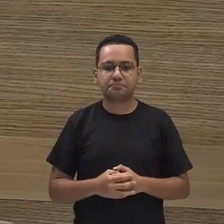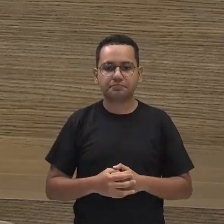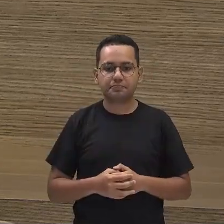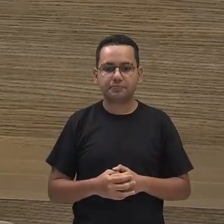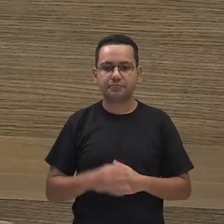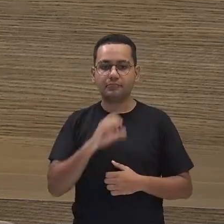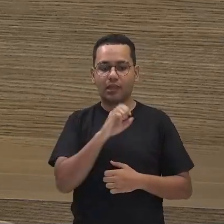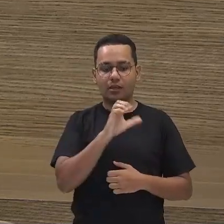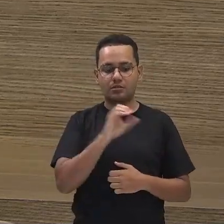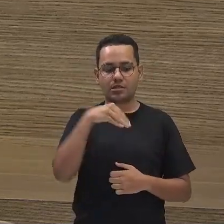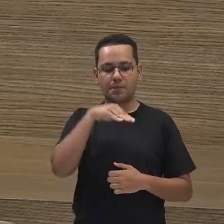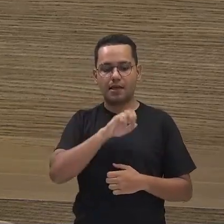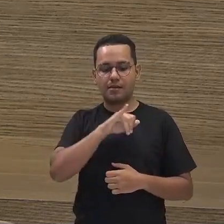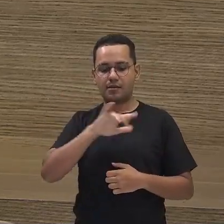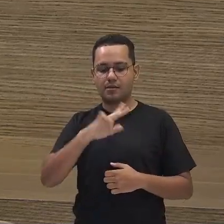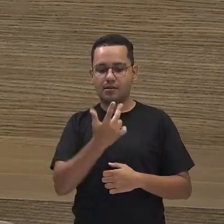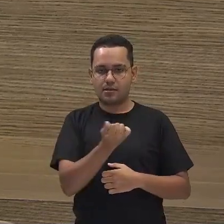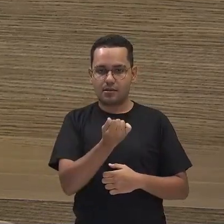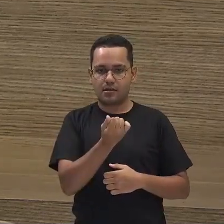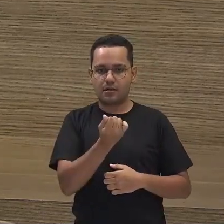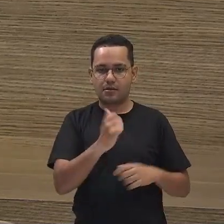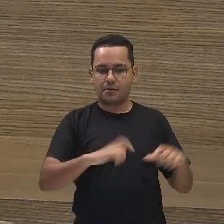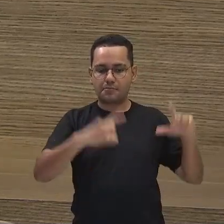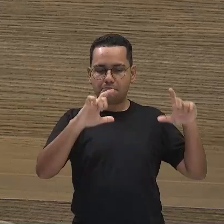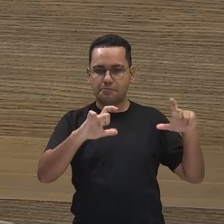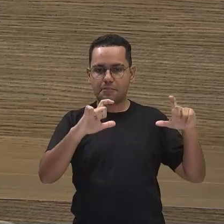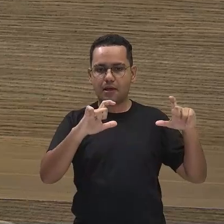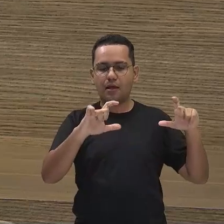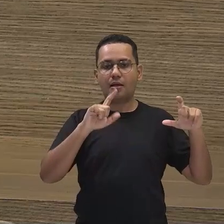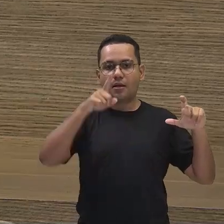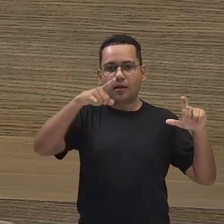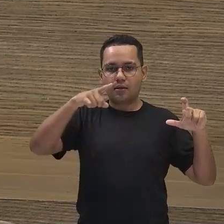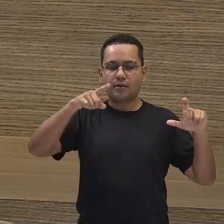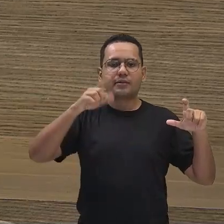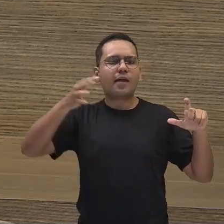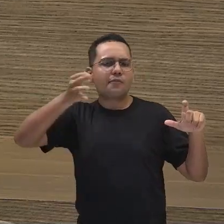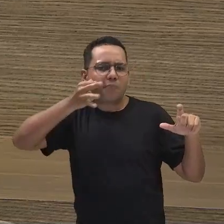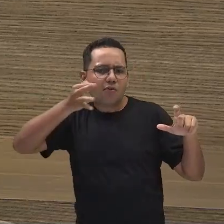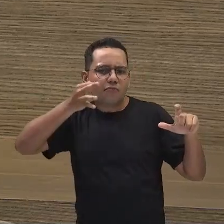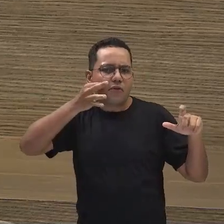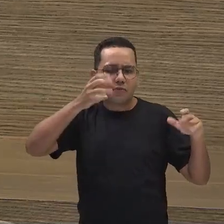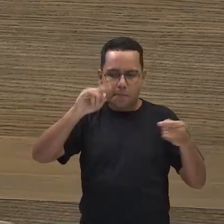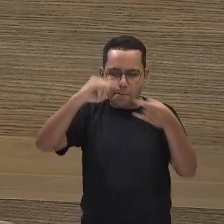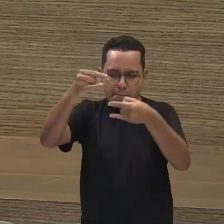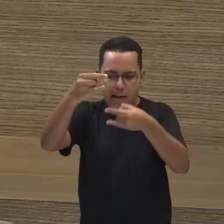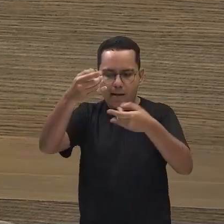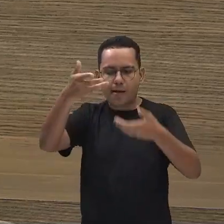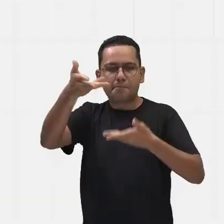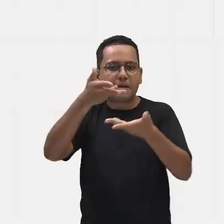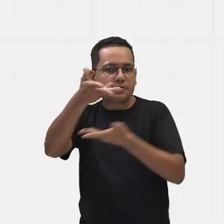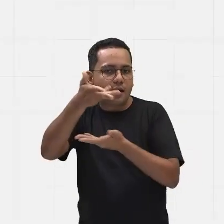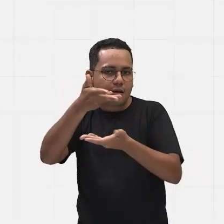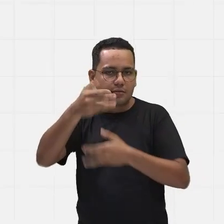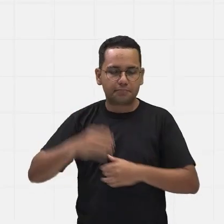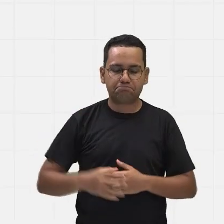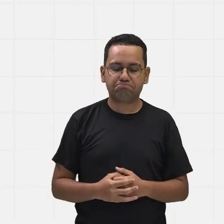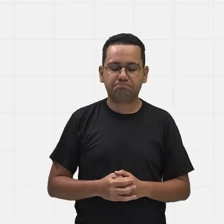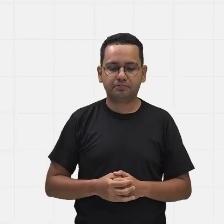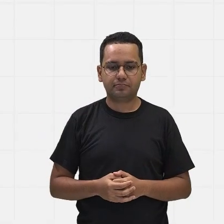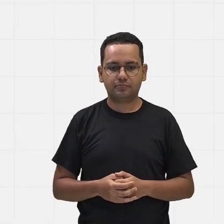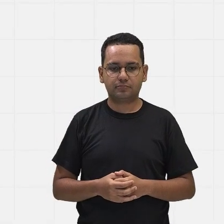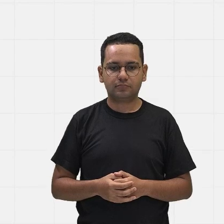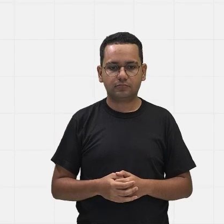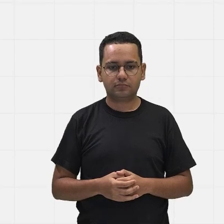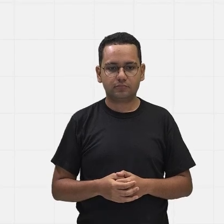CME Ilha, e coloca lá no ar para você ter melhor compreensão na hora que o professor está usando o quadro digital. Na